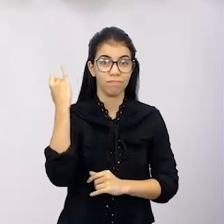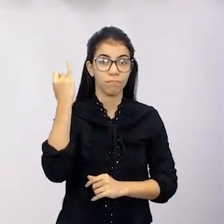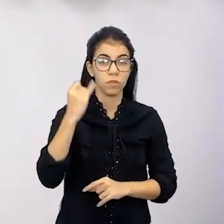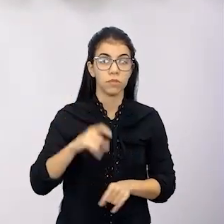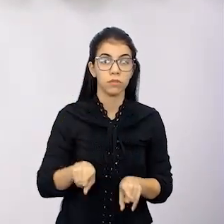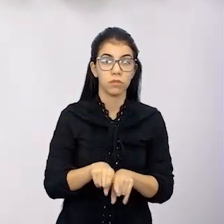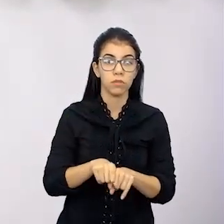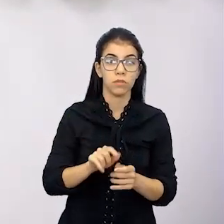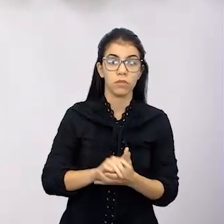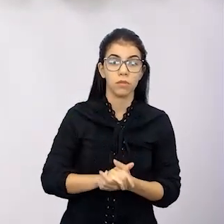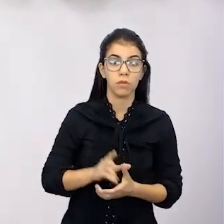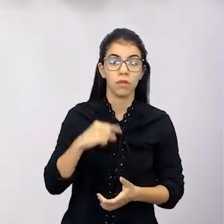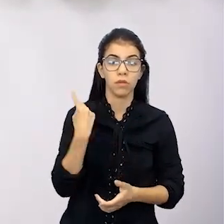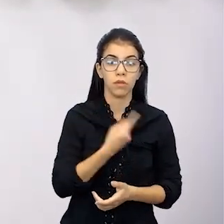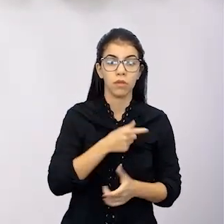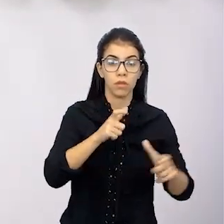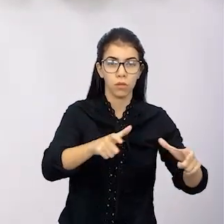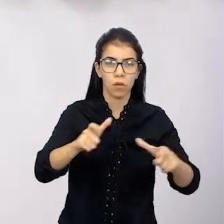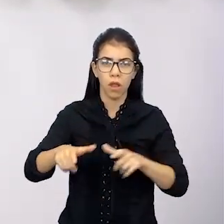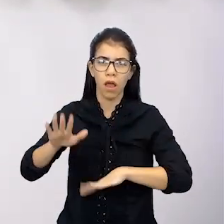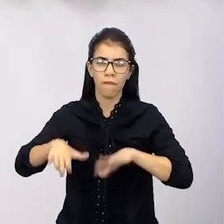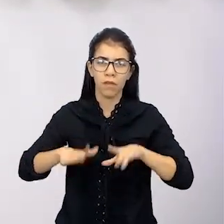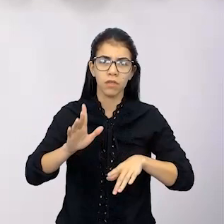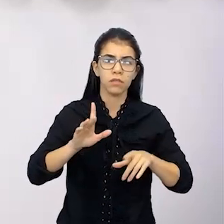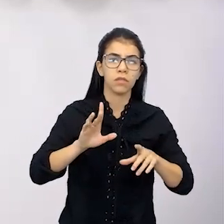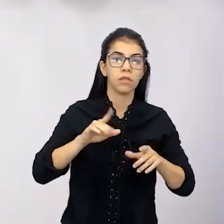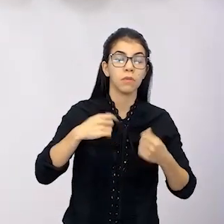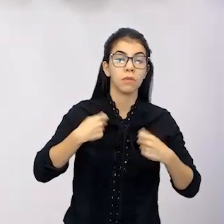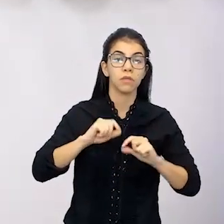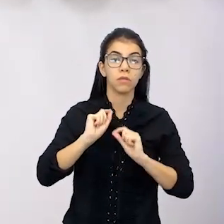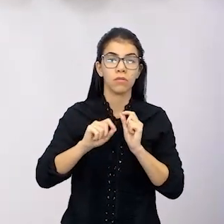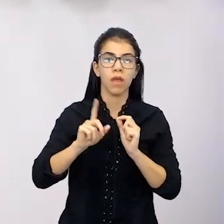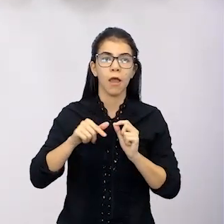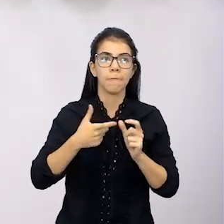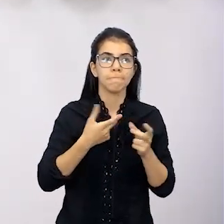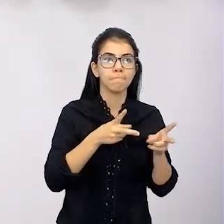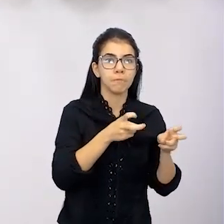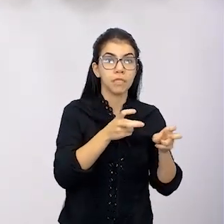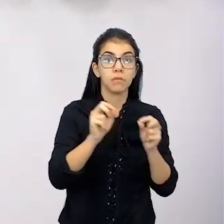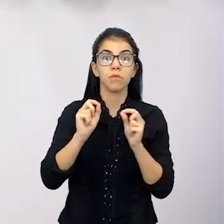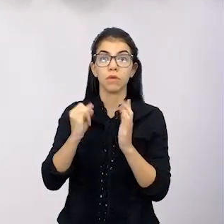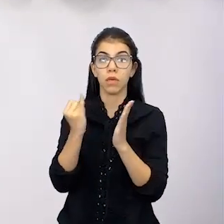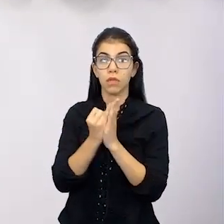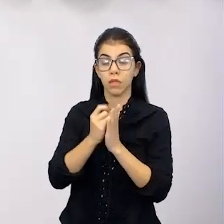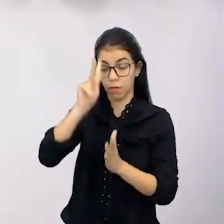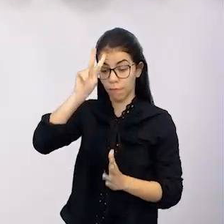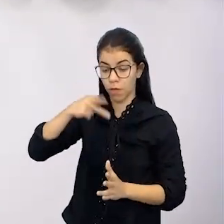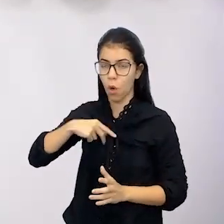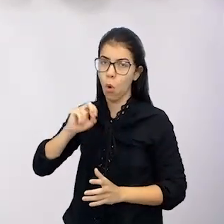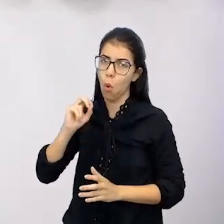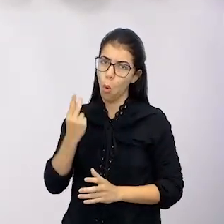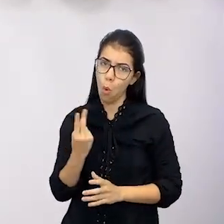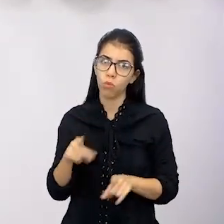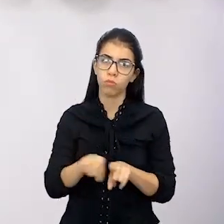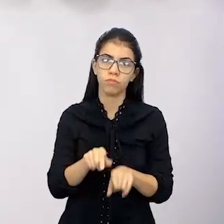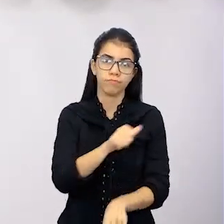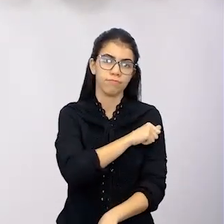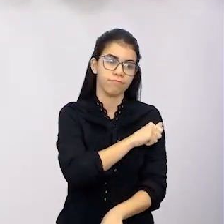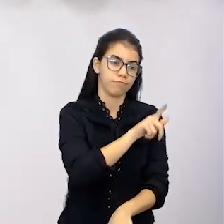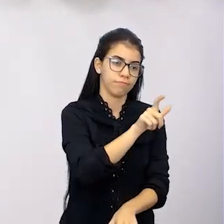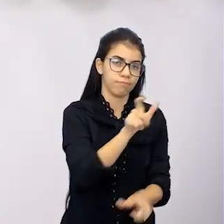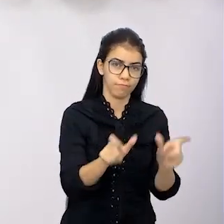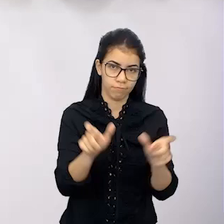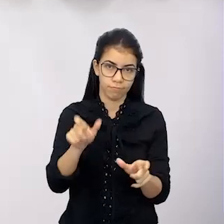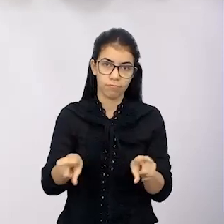né? Quantas vezes nós estamos num local, estamos numa escola e precisamos olhar para a identidade nossas, dos nossos alunos, dos nossos queridos